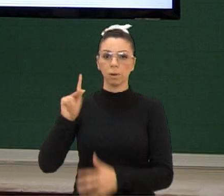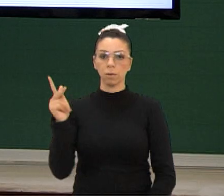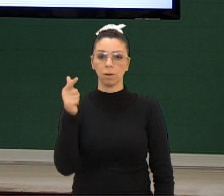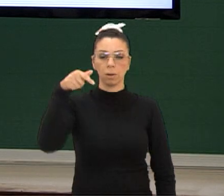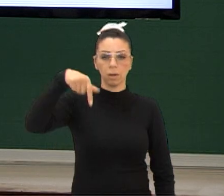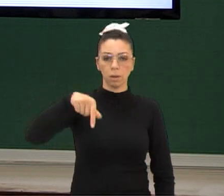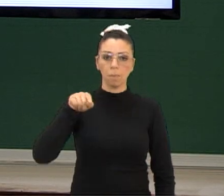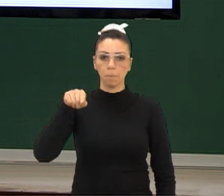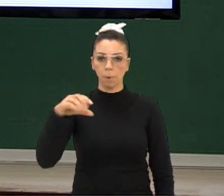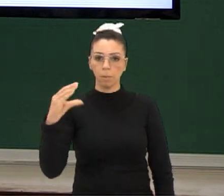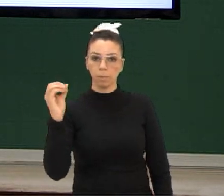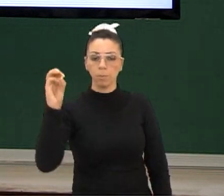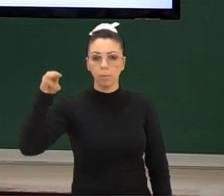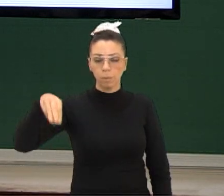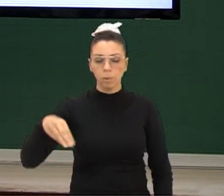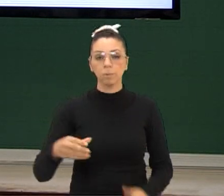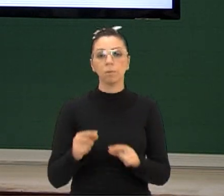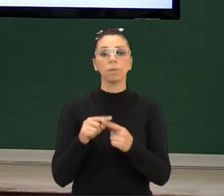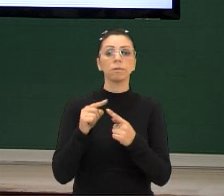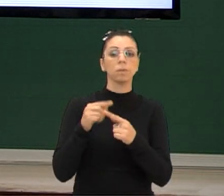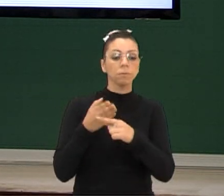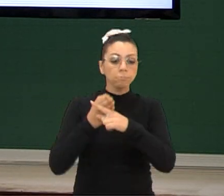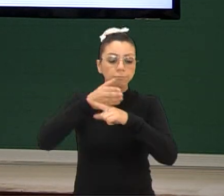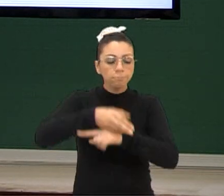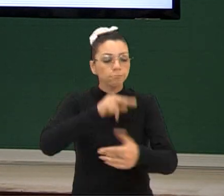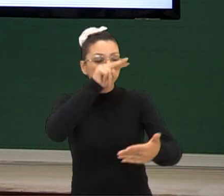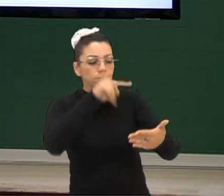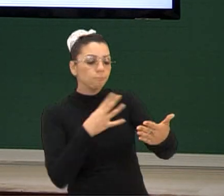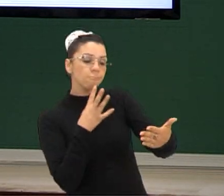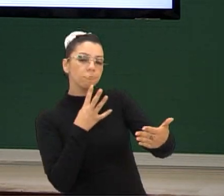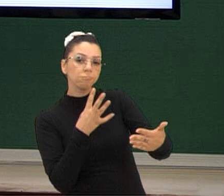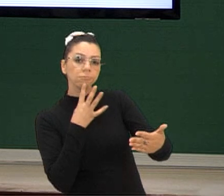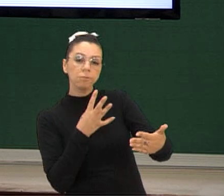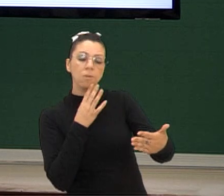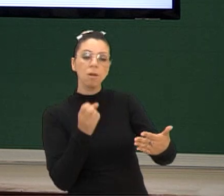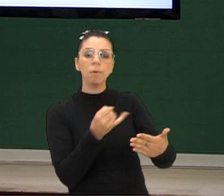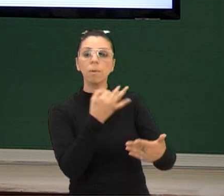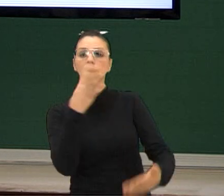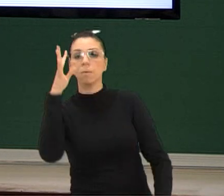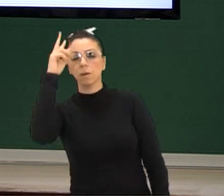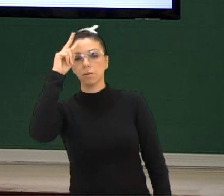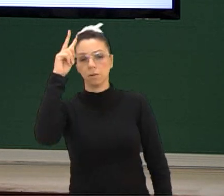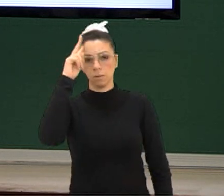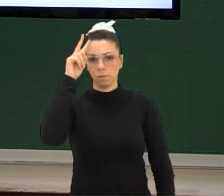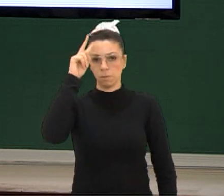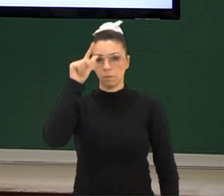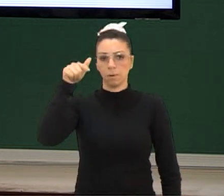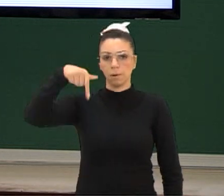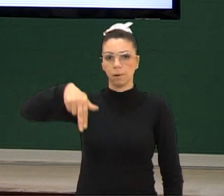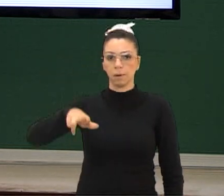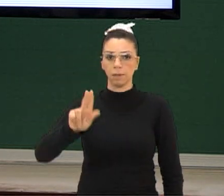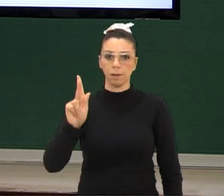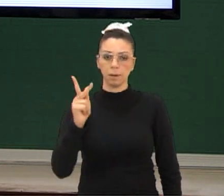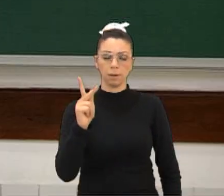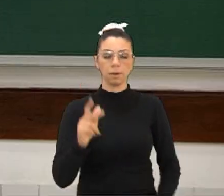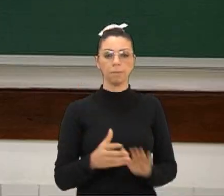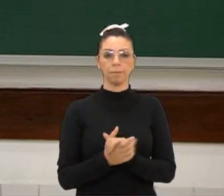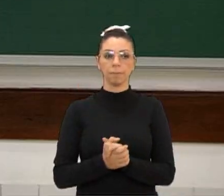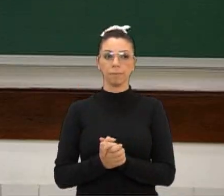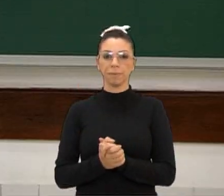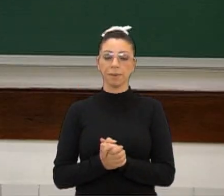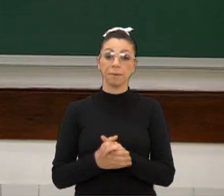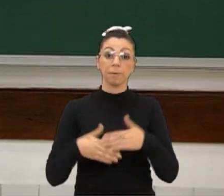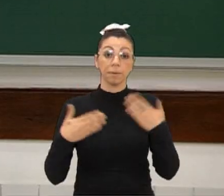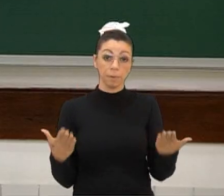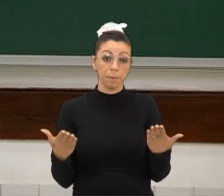universohq.com, para você que gosta de HQ, para você entrar, ler, conhecer algumas histórias das HQs, ok? Por hoje